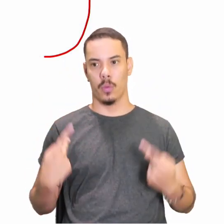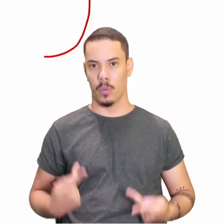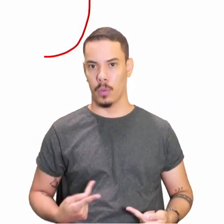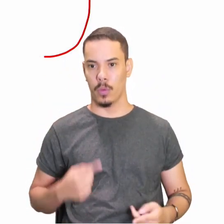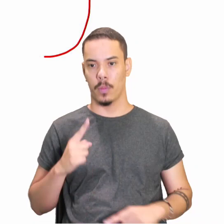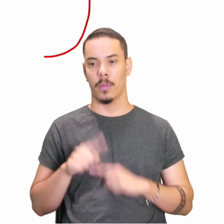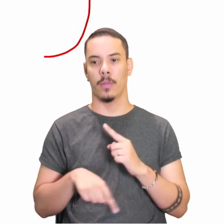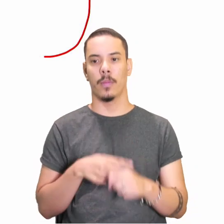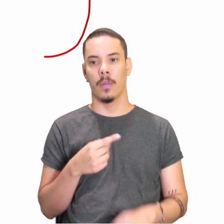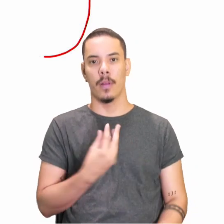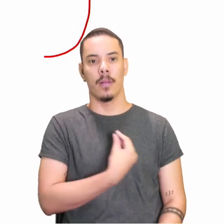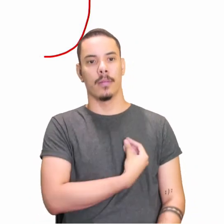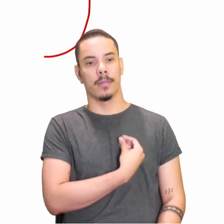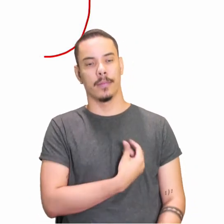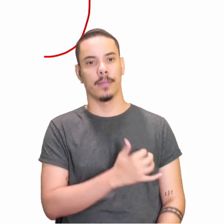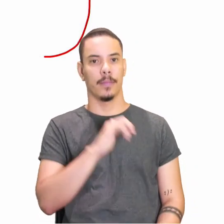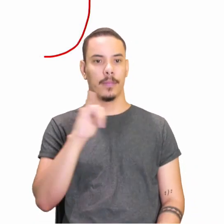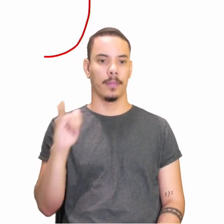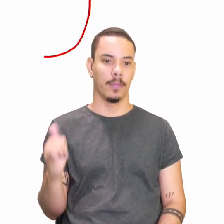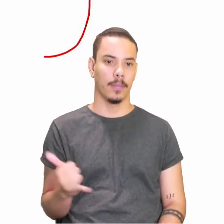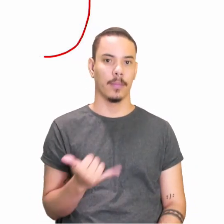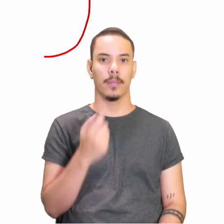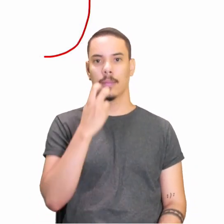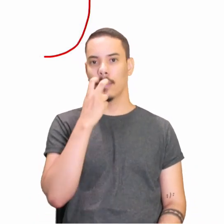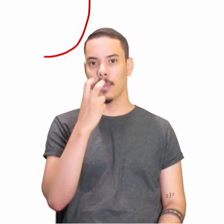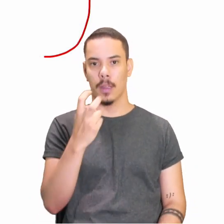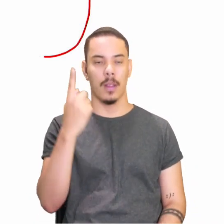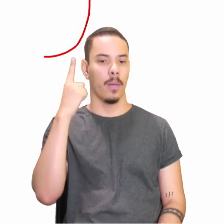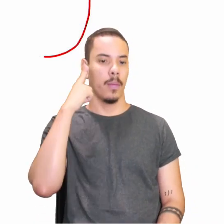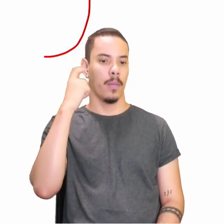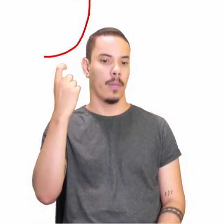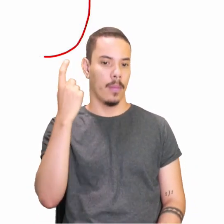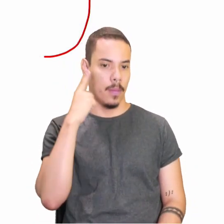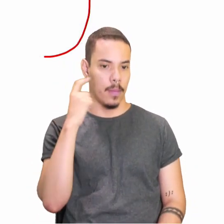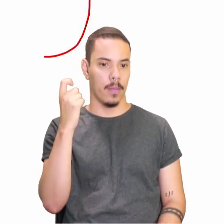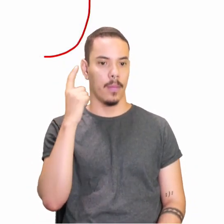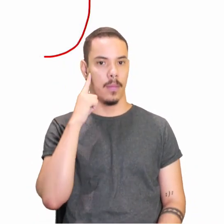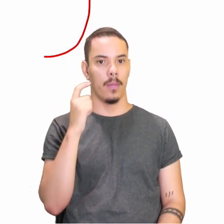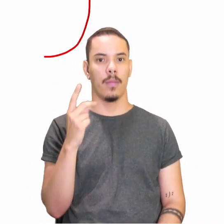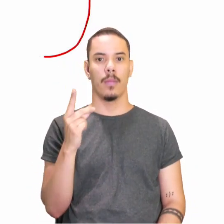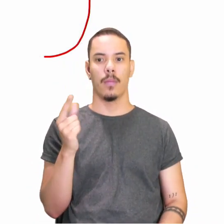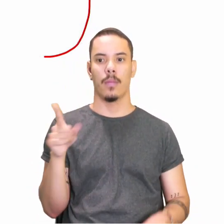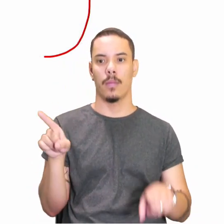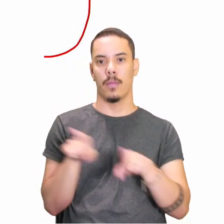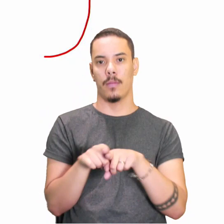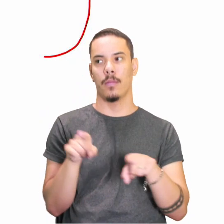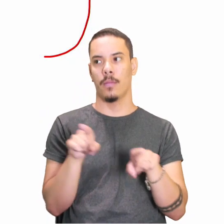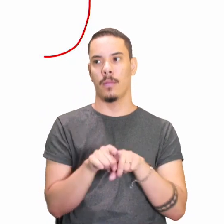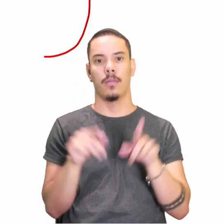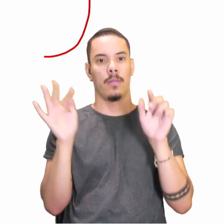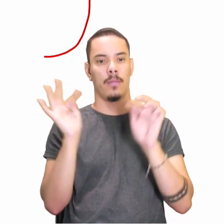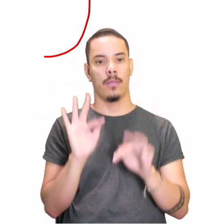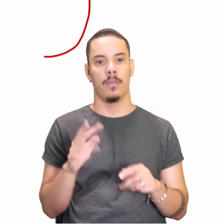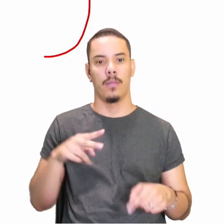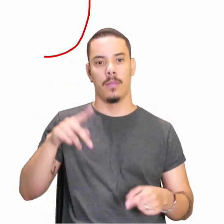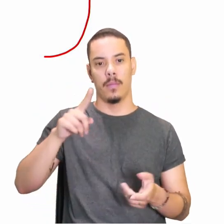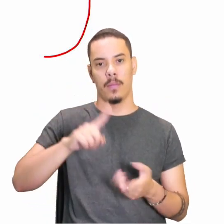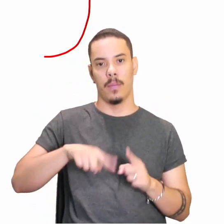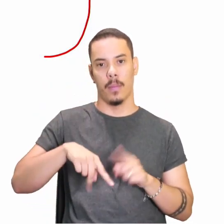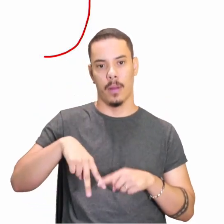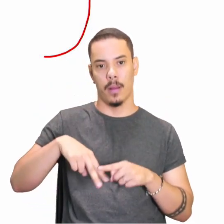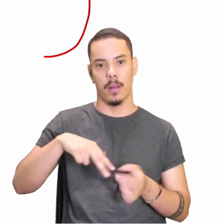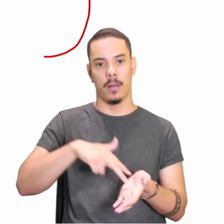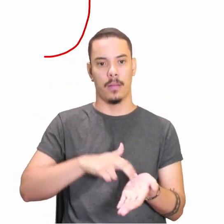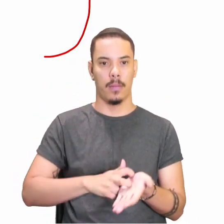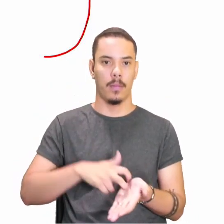voltasse a vida, solta em um gemido prolongado, estalando os dedos no ar e vergando as pernas, descendo e